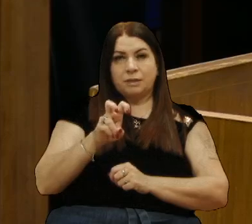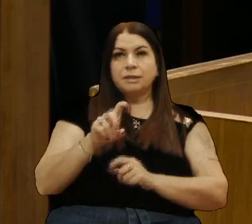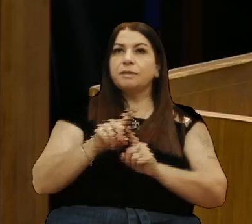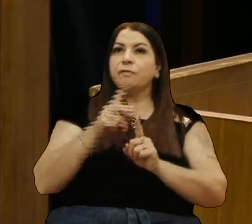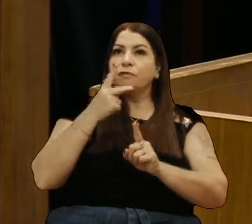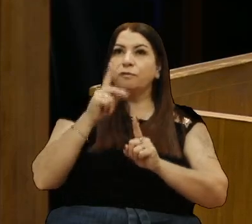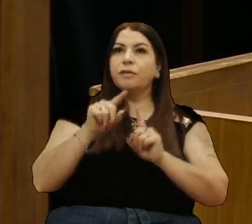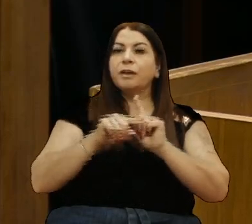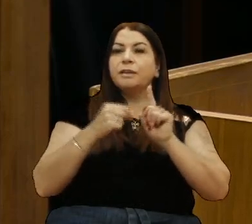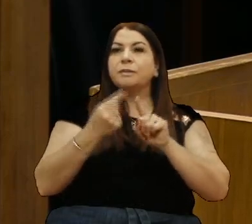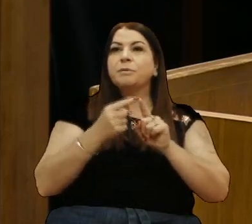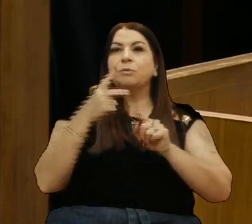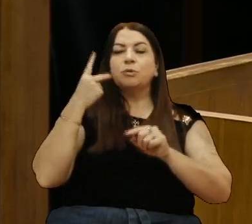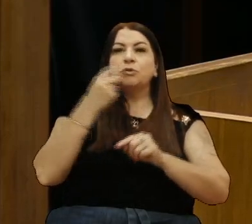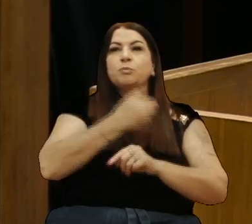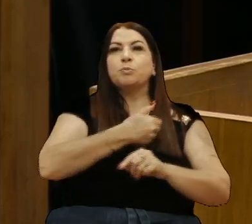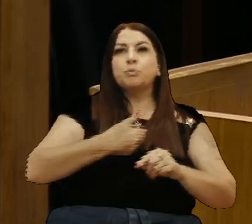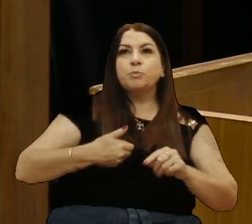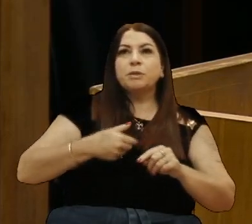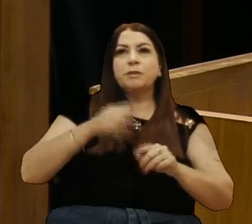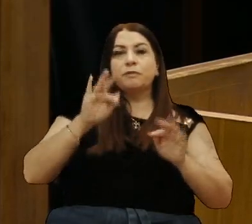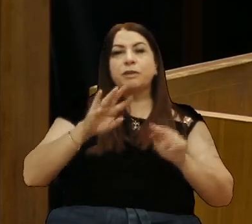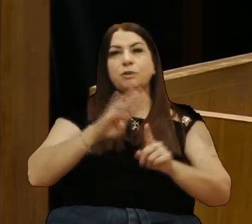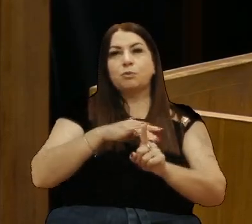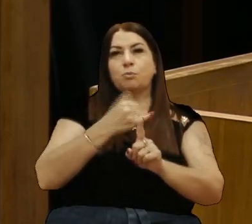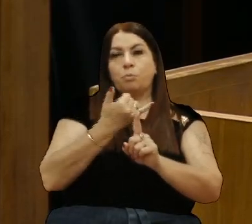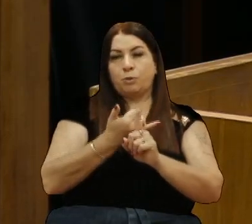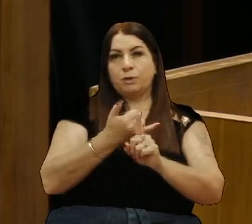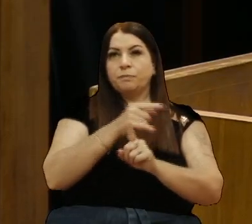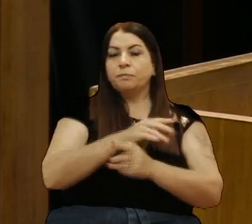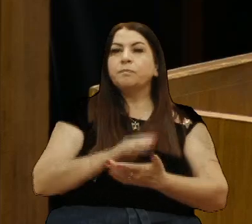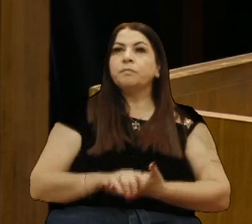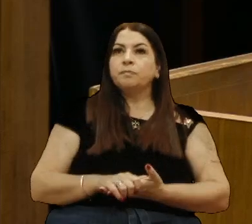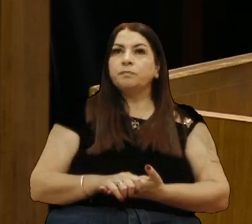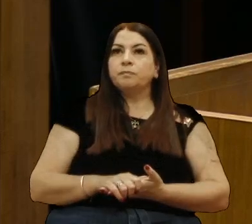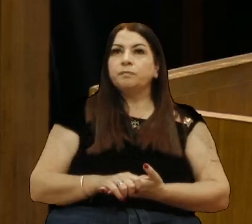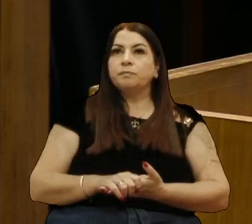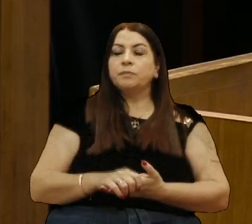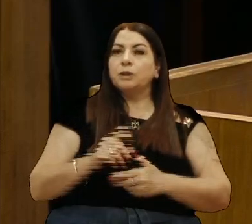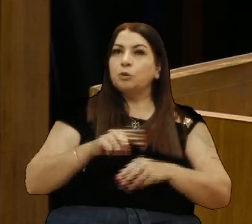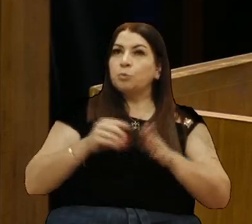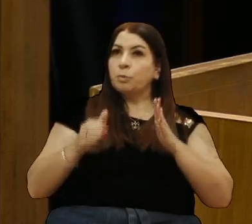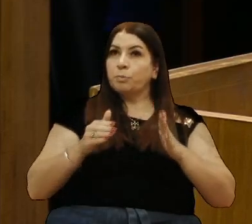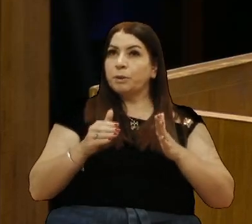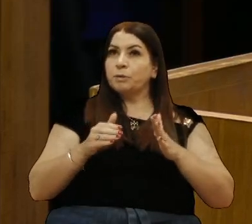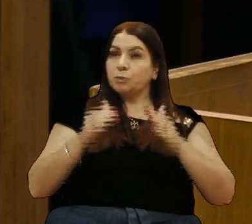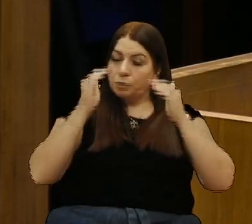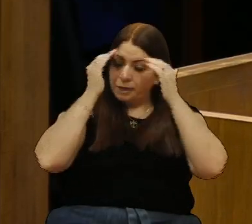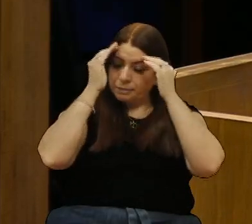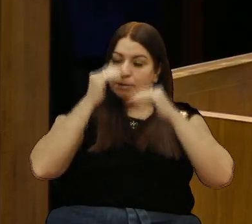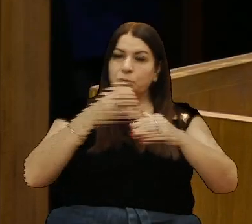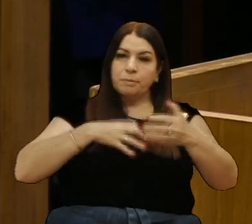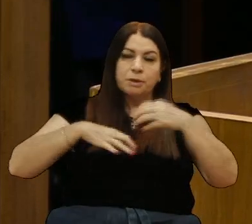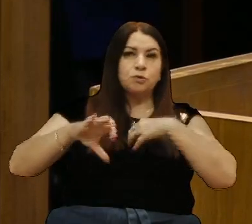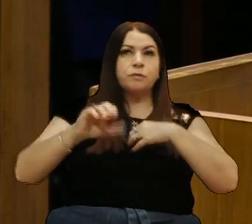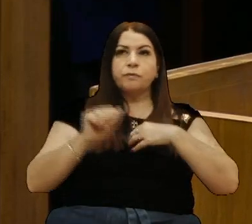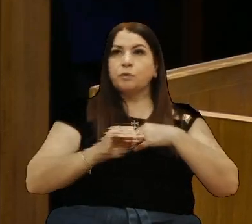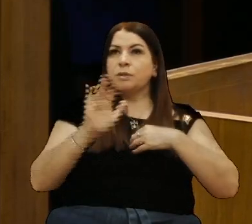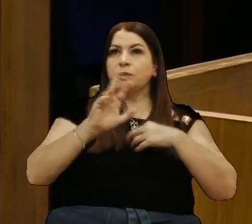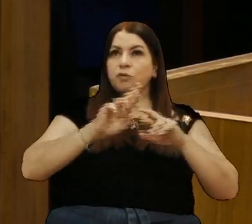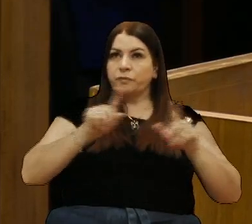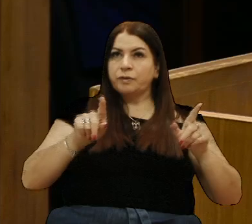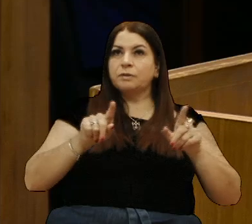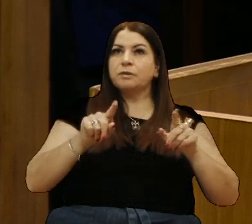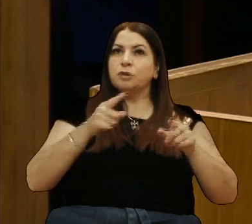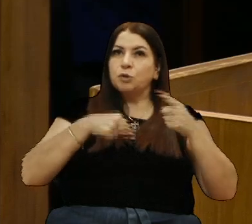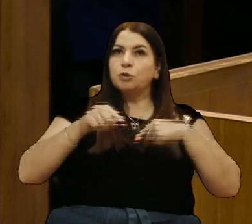sobre a definição das políticas públicas anti-bullying. Em um momento em que o respeito, a empatia e a valorização das diferenças se